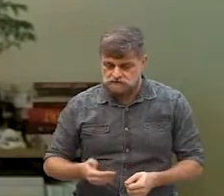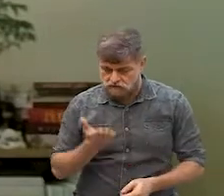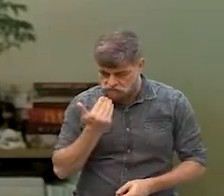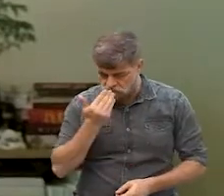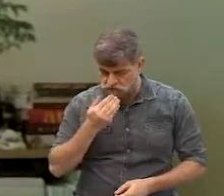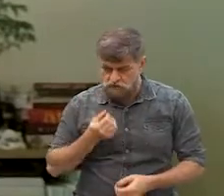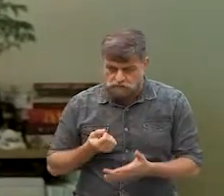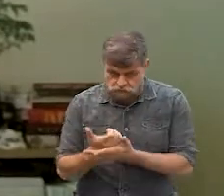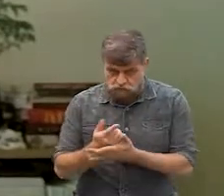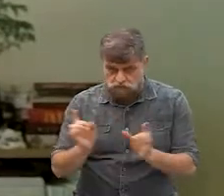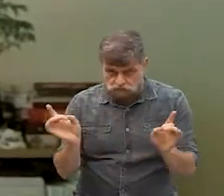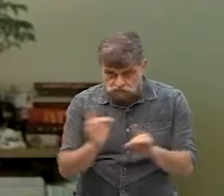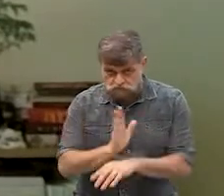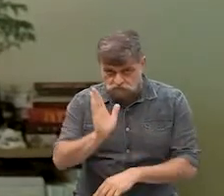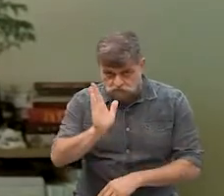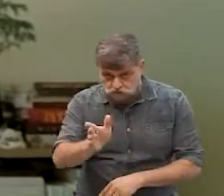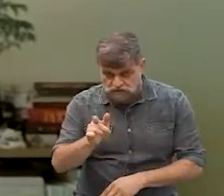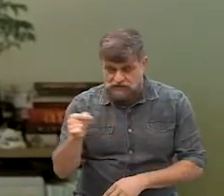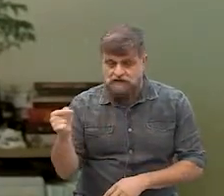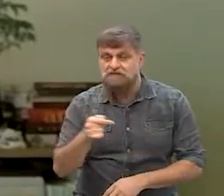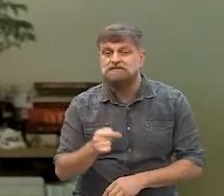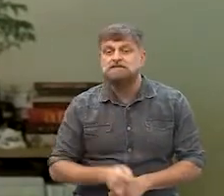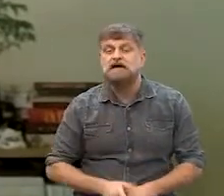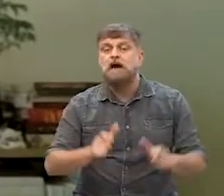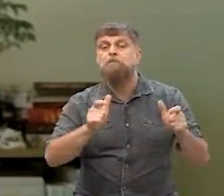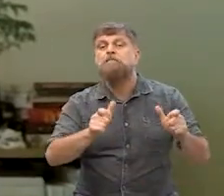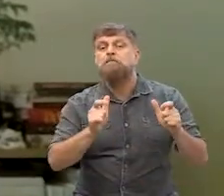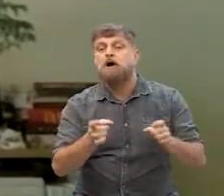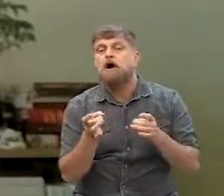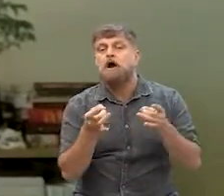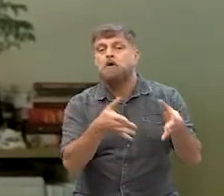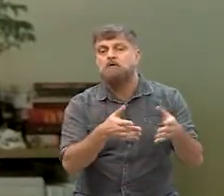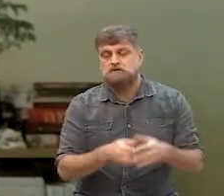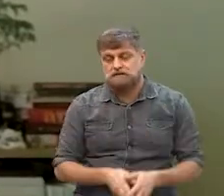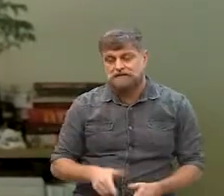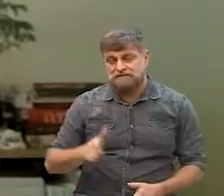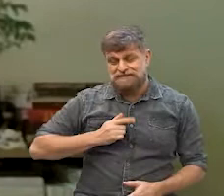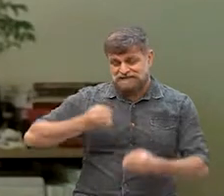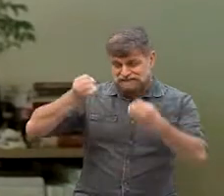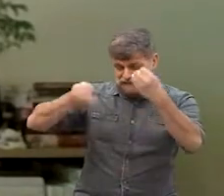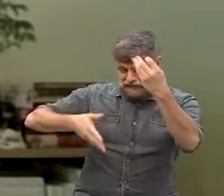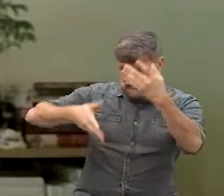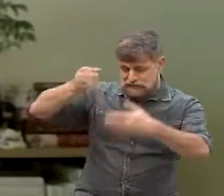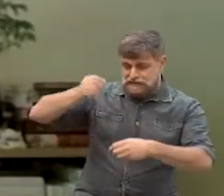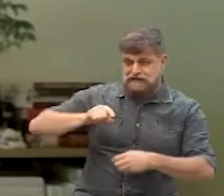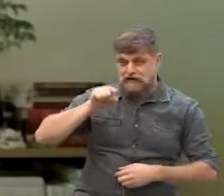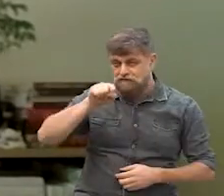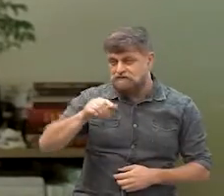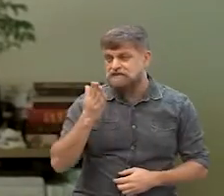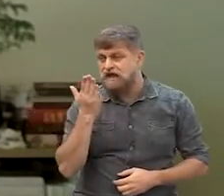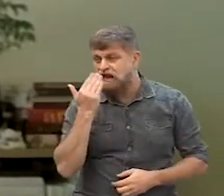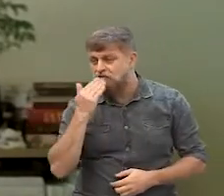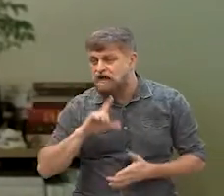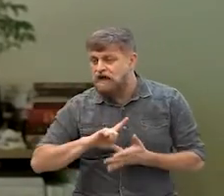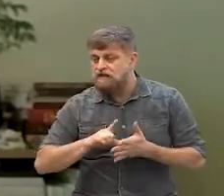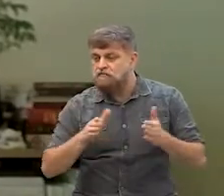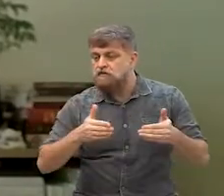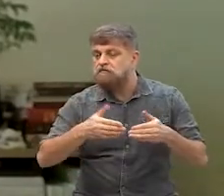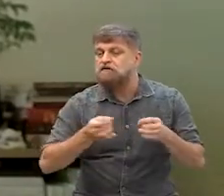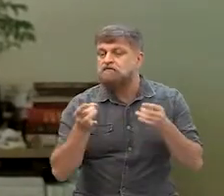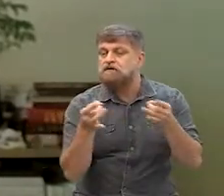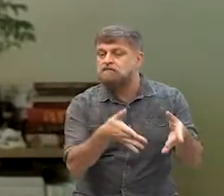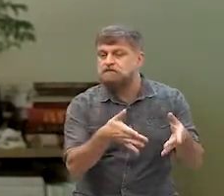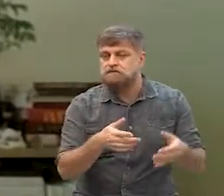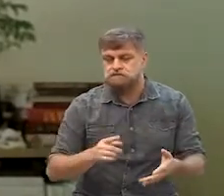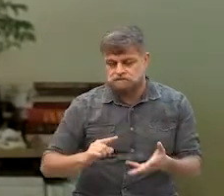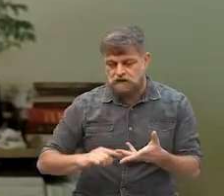pós-consumo. Olha, quando esse produto perder sua funcionalidade, ou quando você se alimentar e tiver que descartar a embalagem, faça isso,